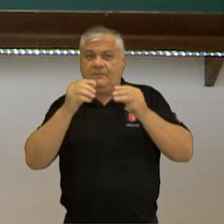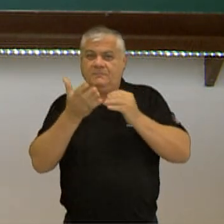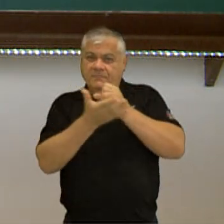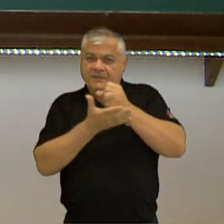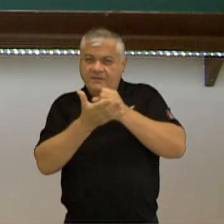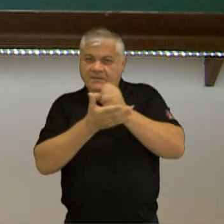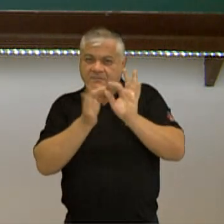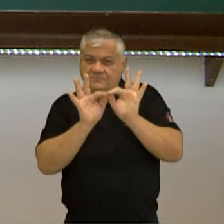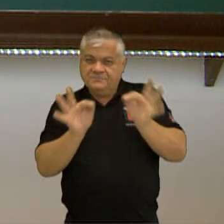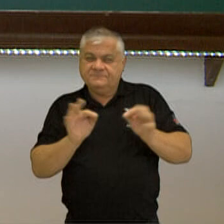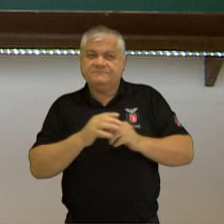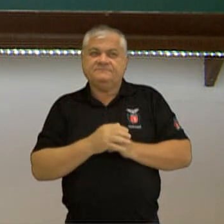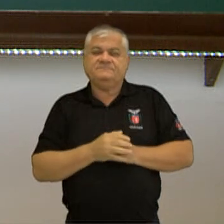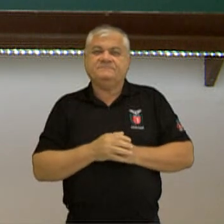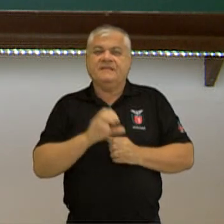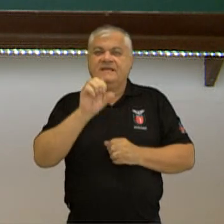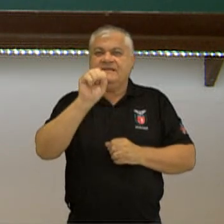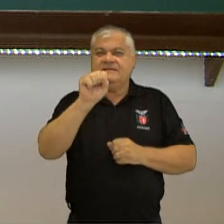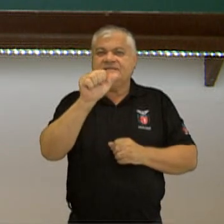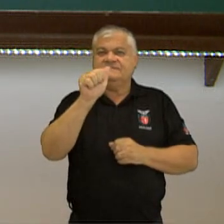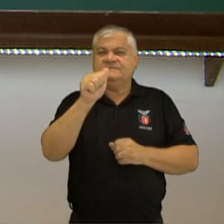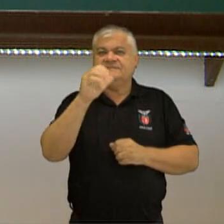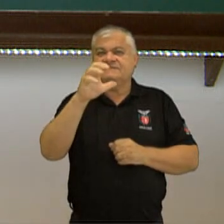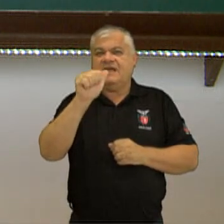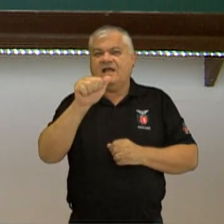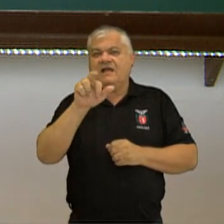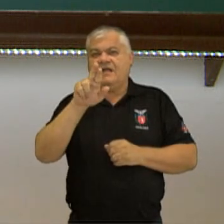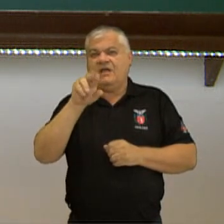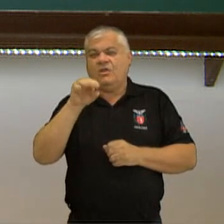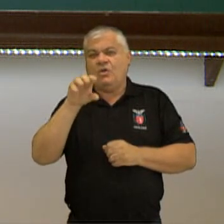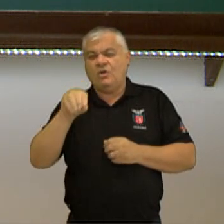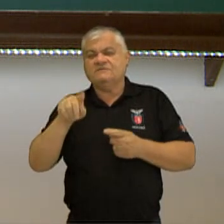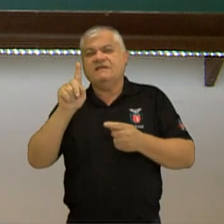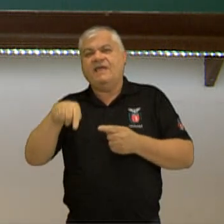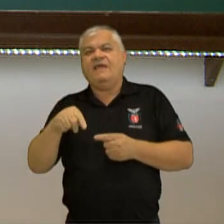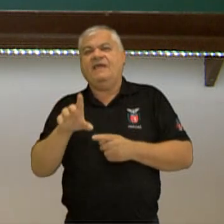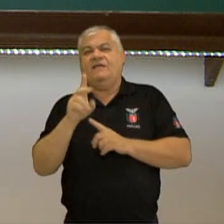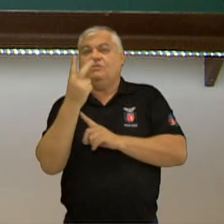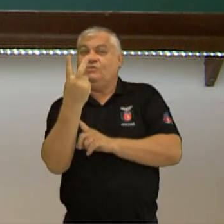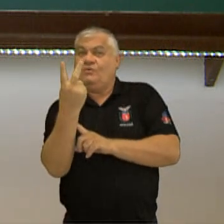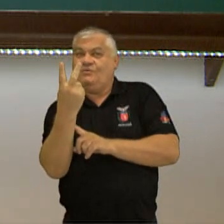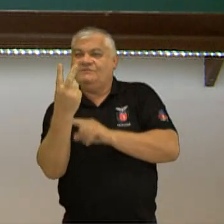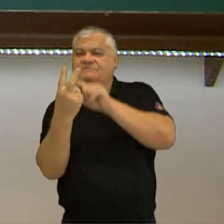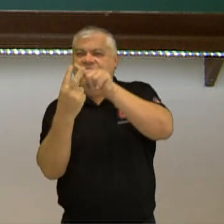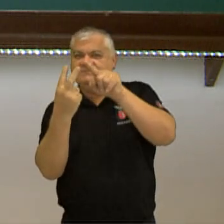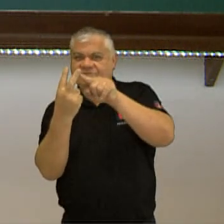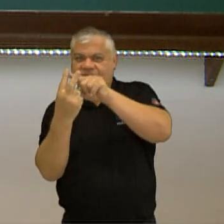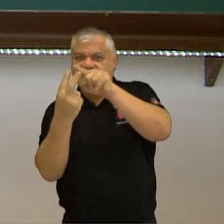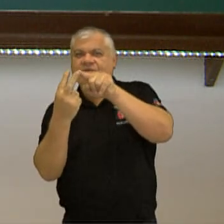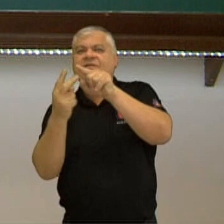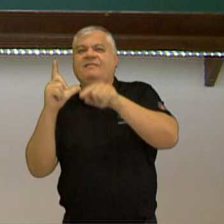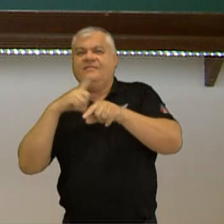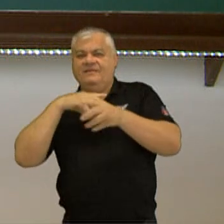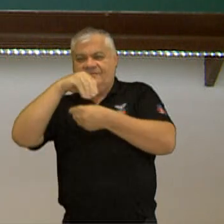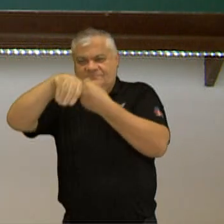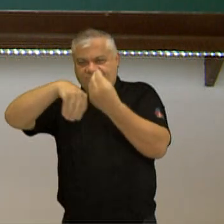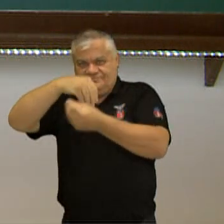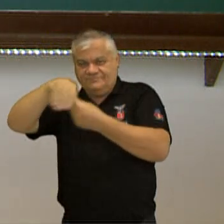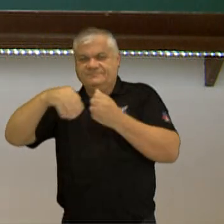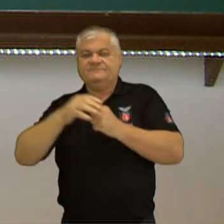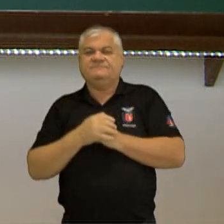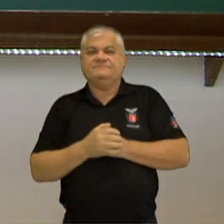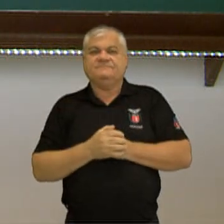né? A sacarose, a maltose e a lactose são exemplos de disacarídeos onde se associam dois